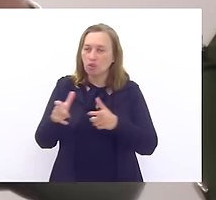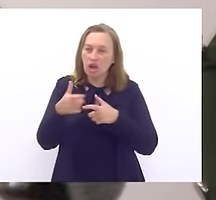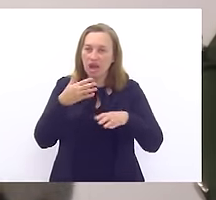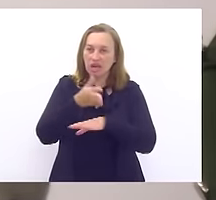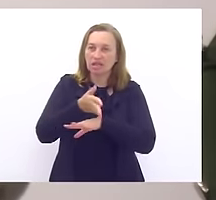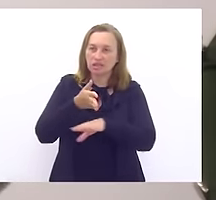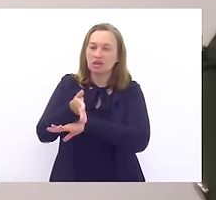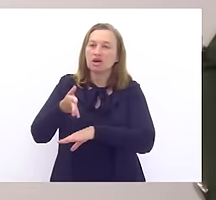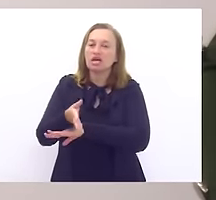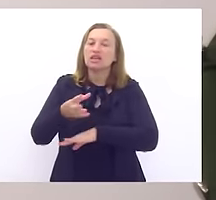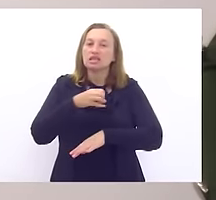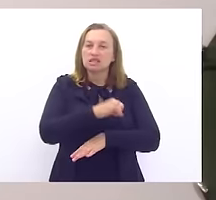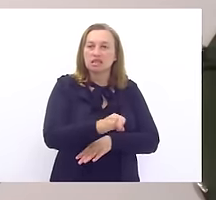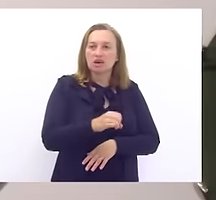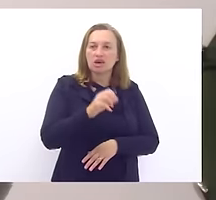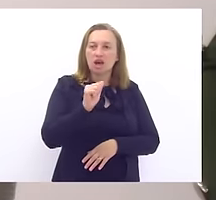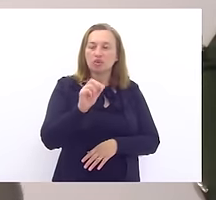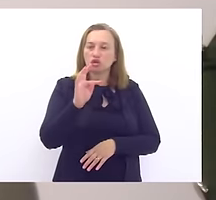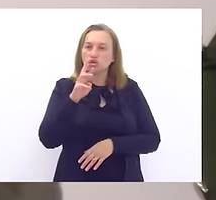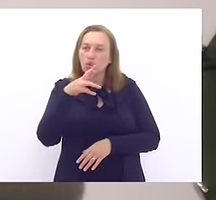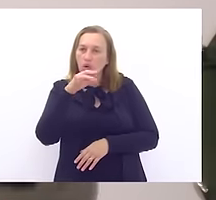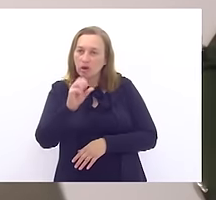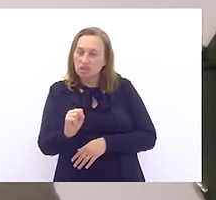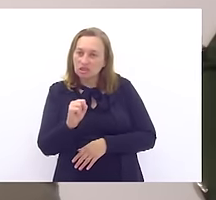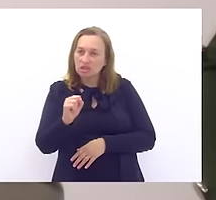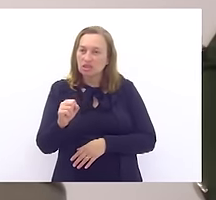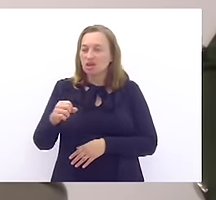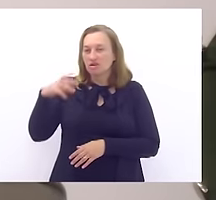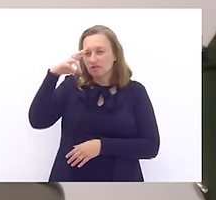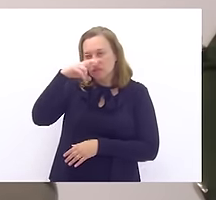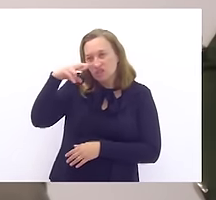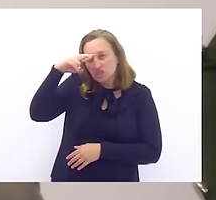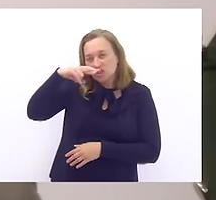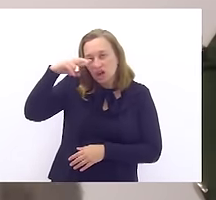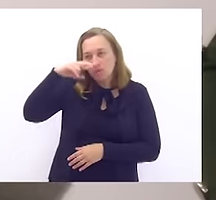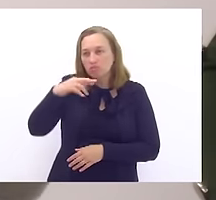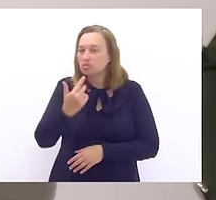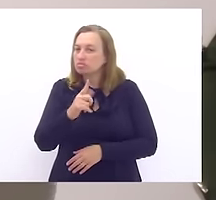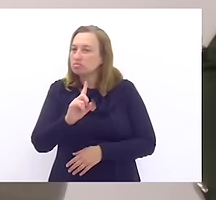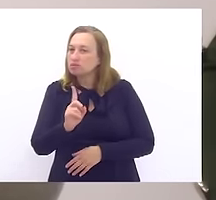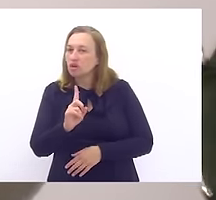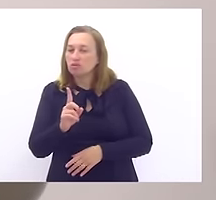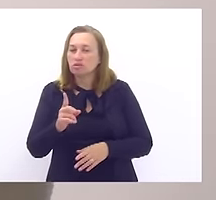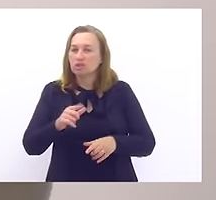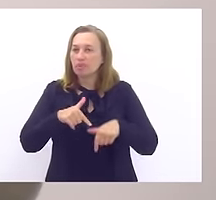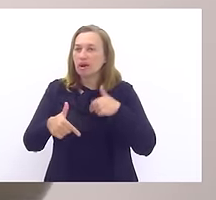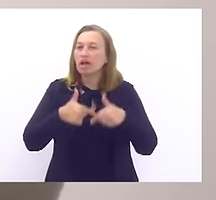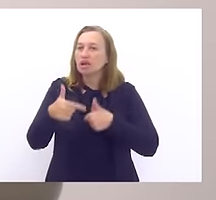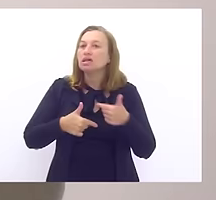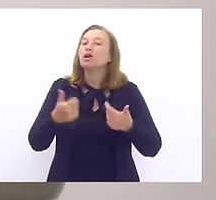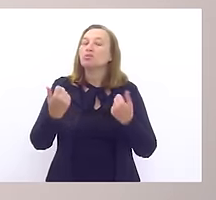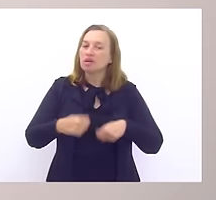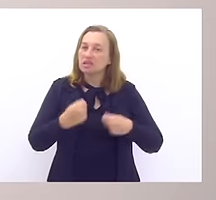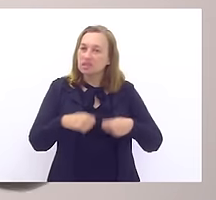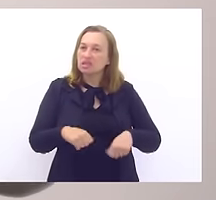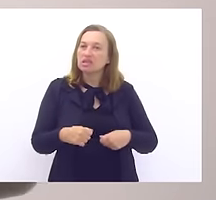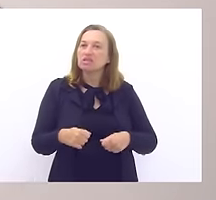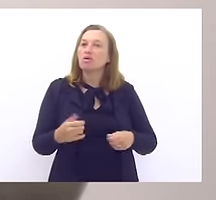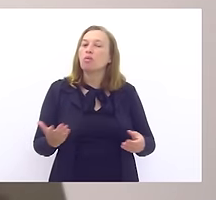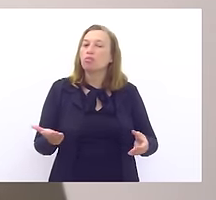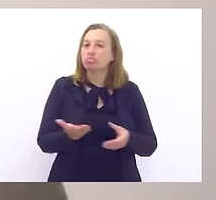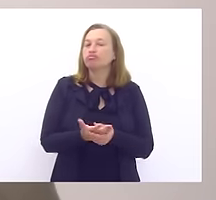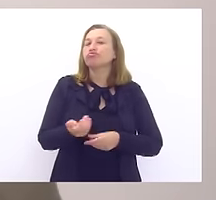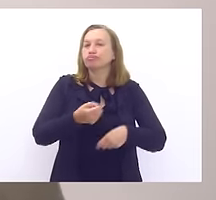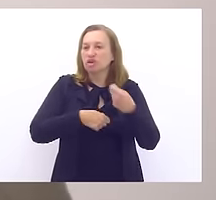esses auditores fiscais não estão exercendo as suas funções nas Barreiras fiscais Tem sim que é abrir um processo administrativo que eles